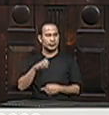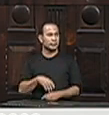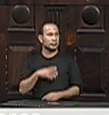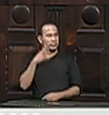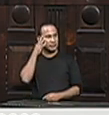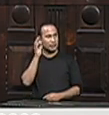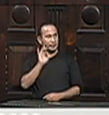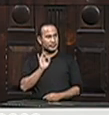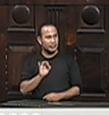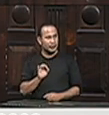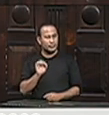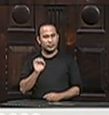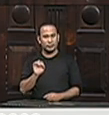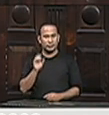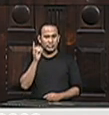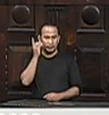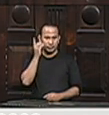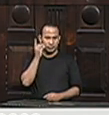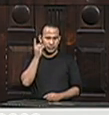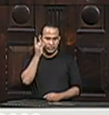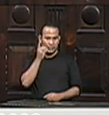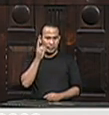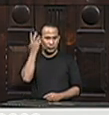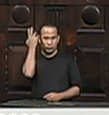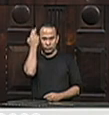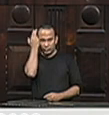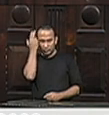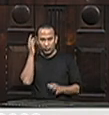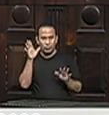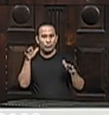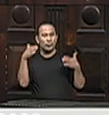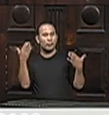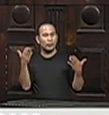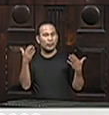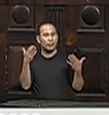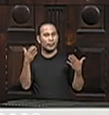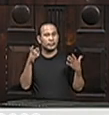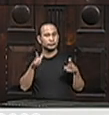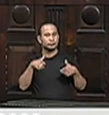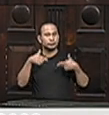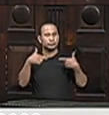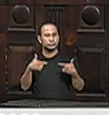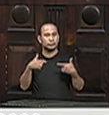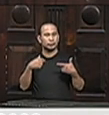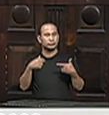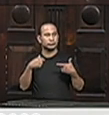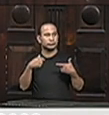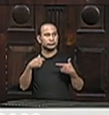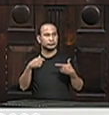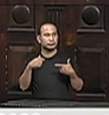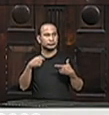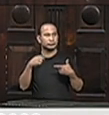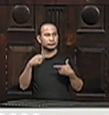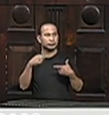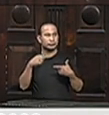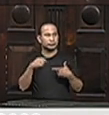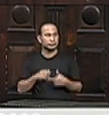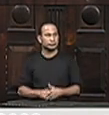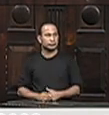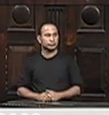presidente, para falar no tema abordado pelo deputado Eliomar